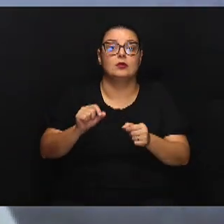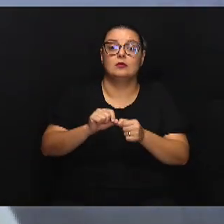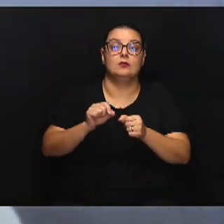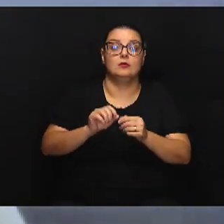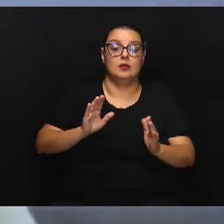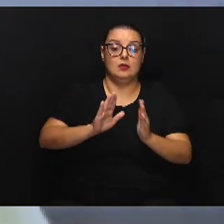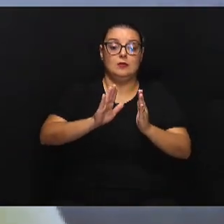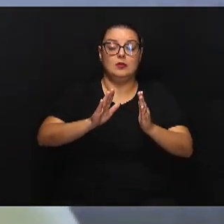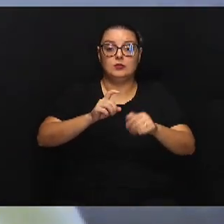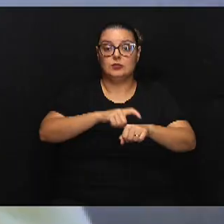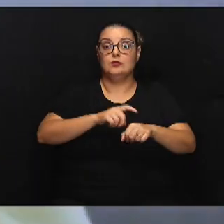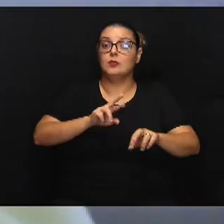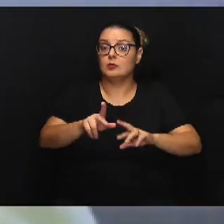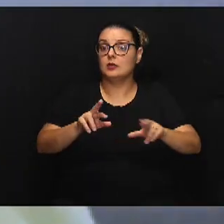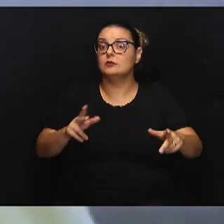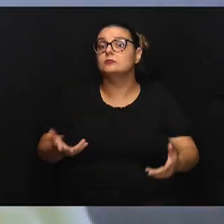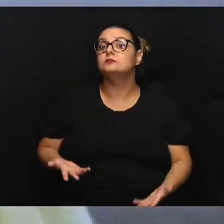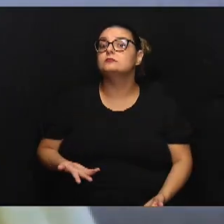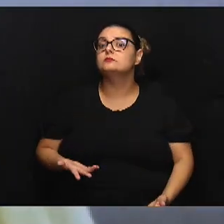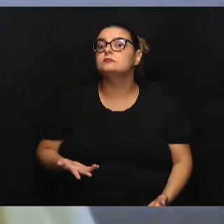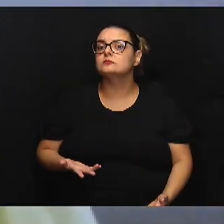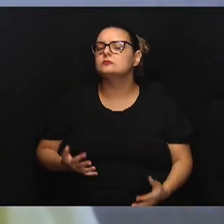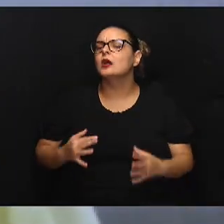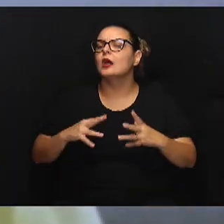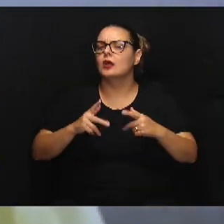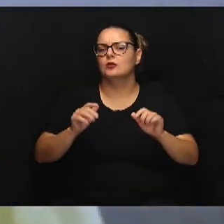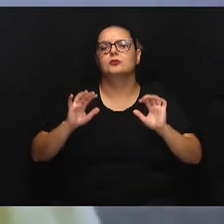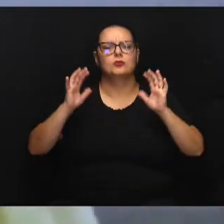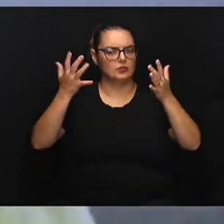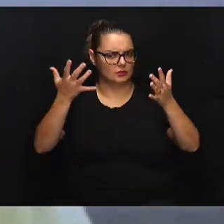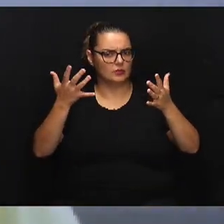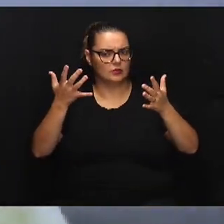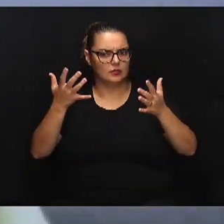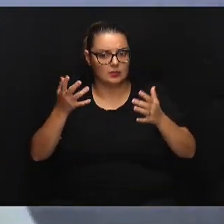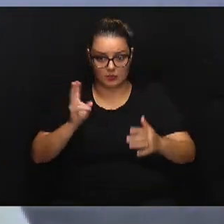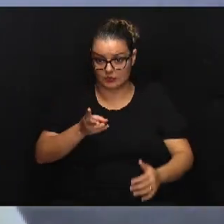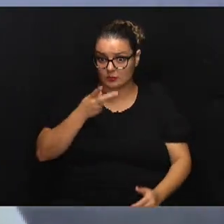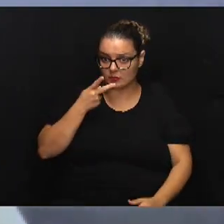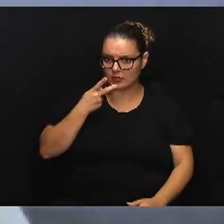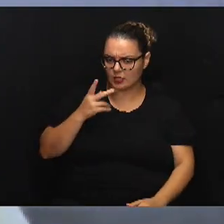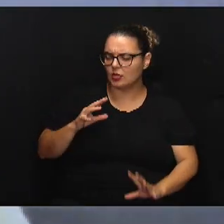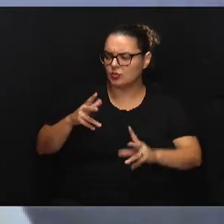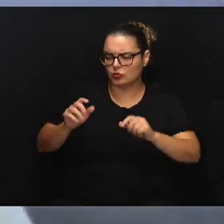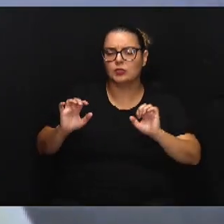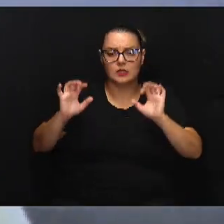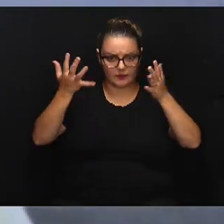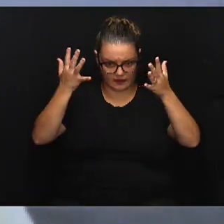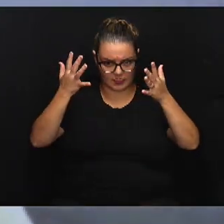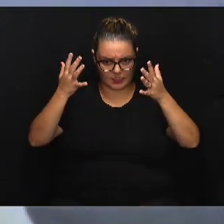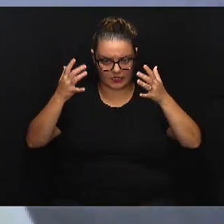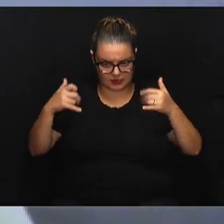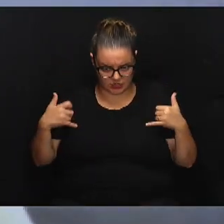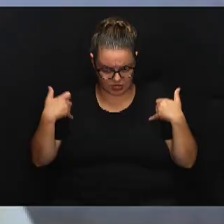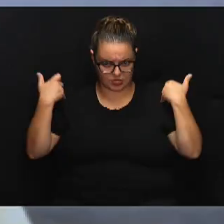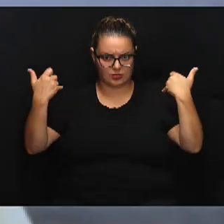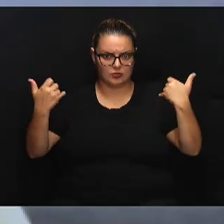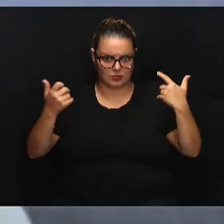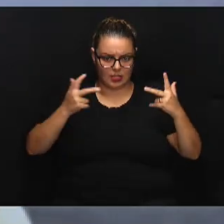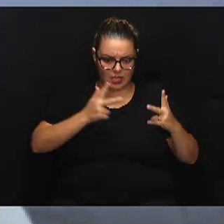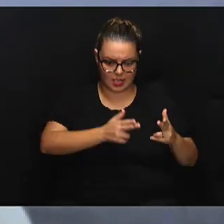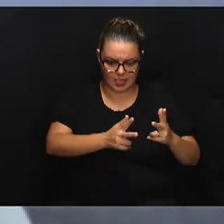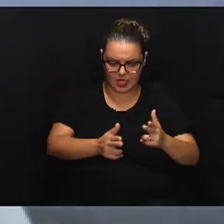de situações diferentes. Será que toda festa, eu falo para os pais sempre isso, será que toda festa de aniversário é